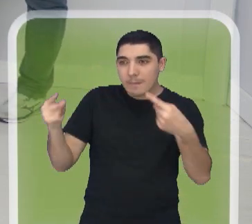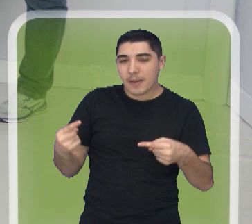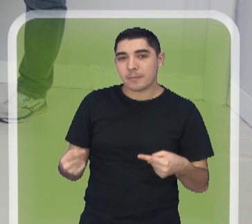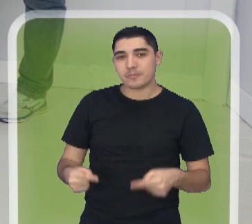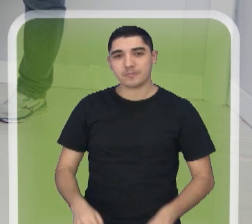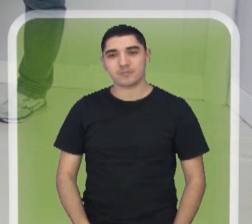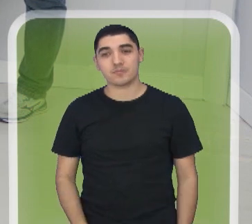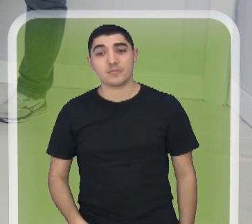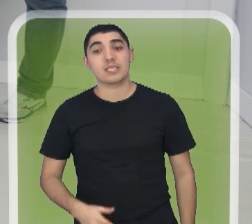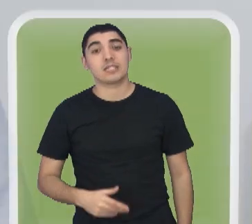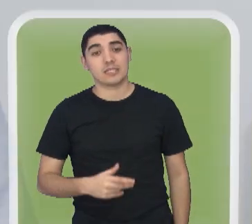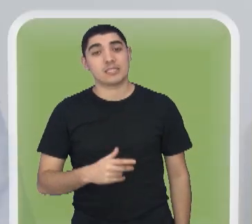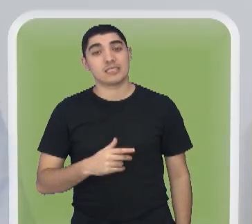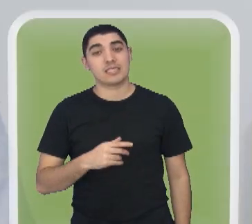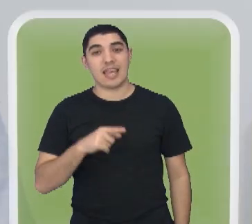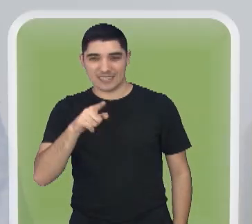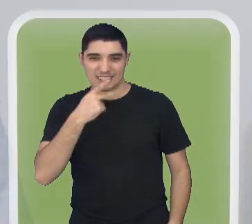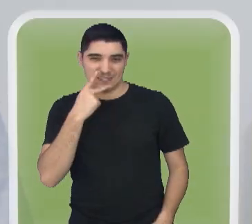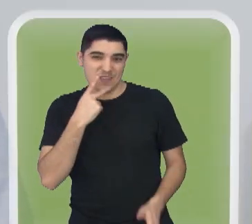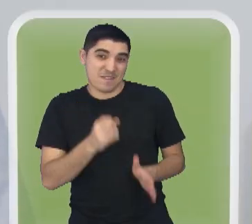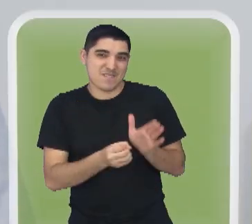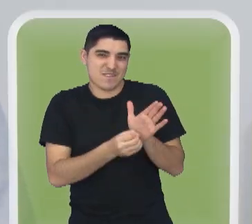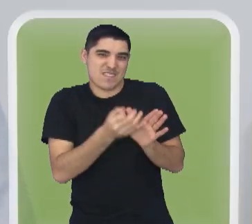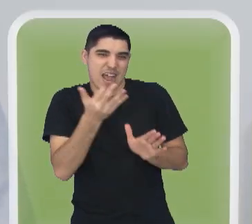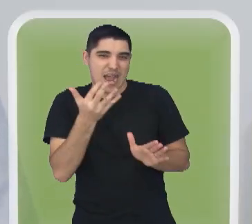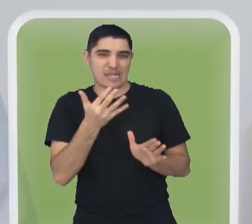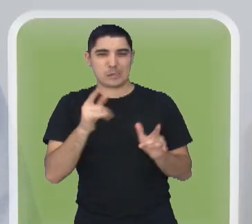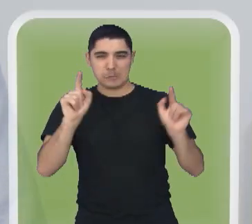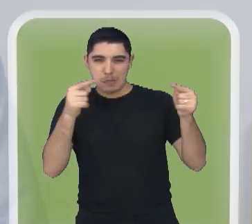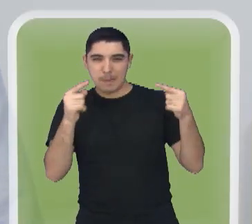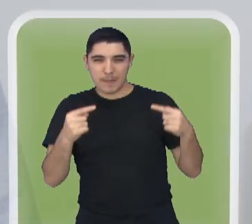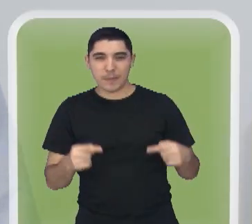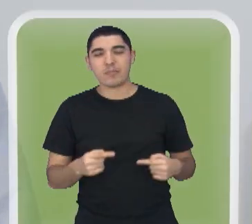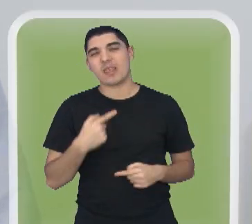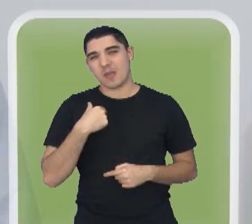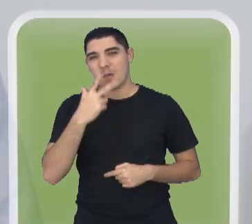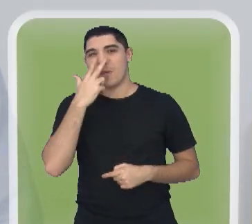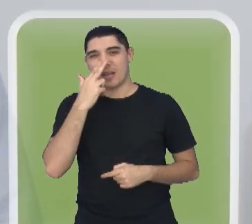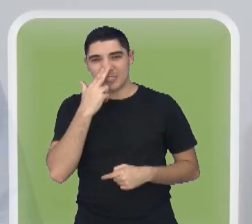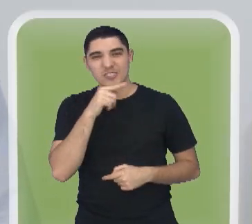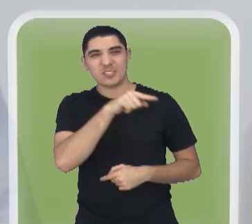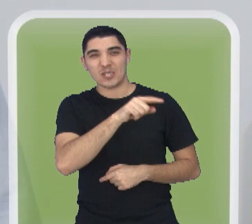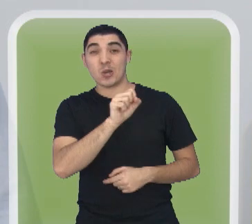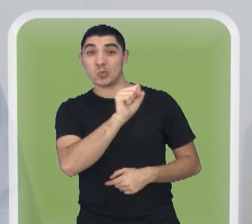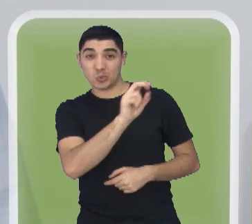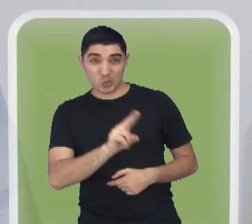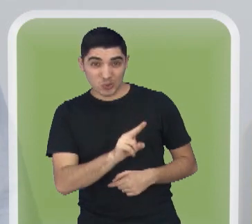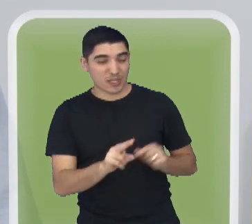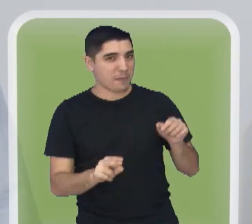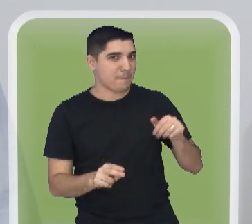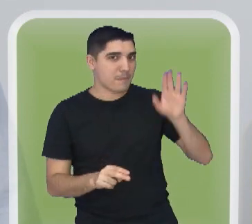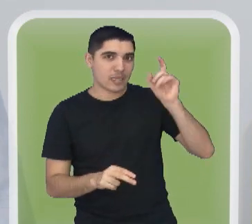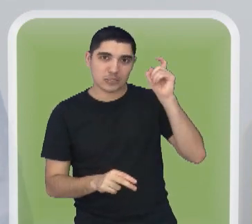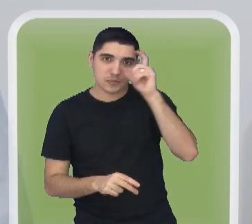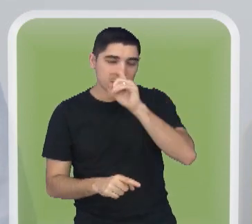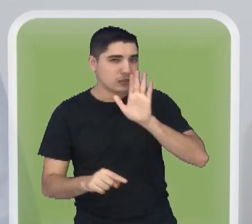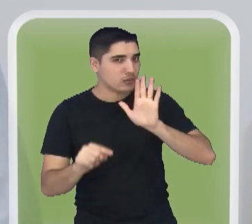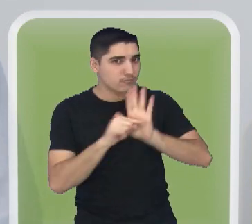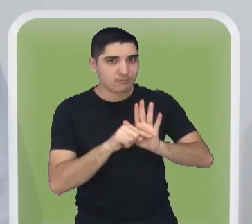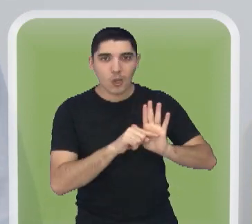Acho que você falou vários momentos, né? Acho que o jogo do Suzano, o primeiro momento mais difícil,